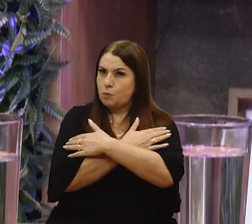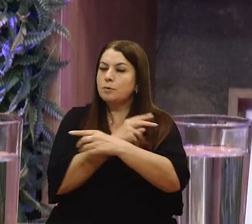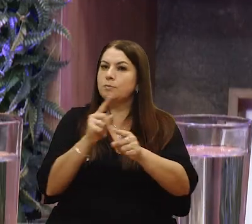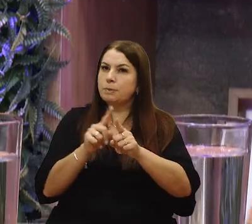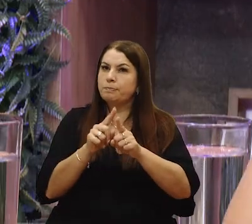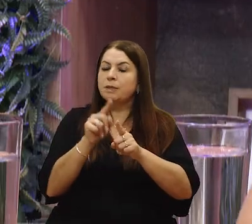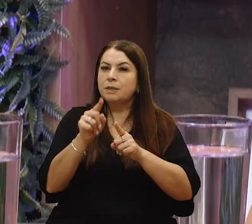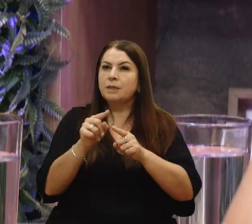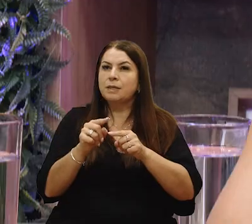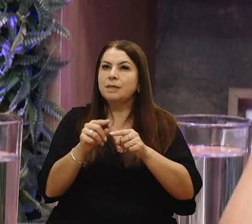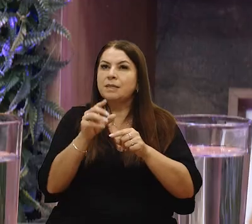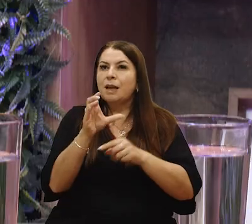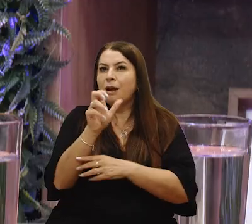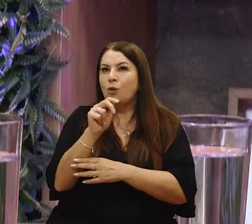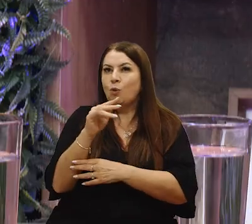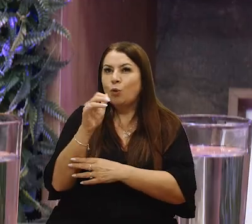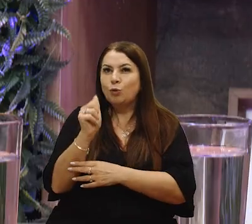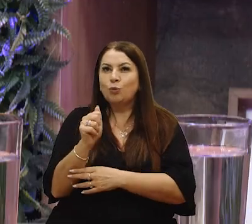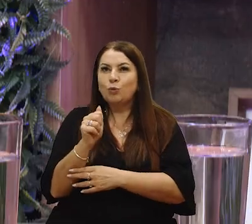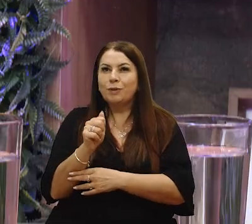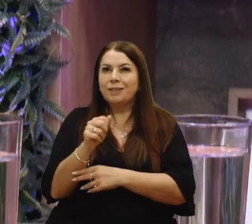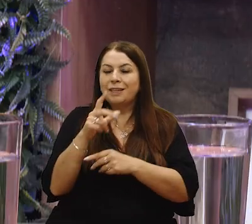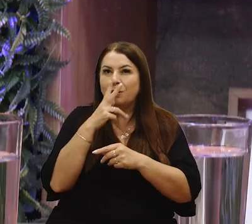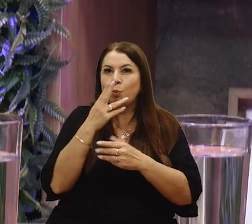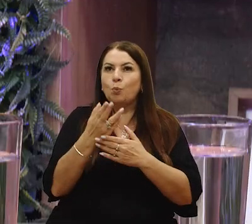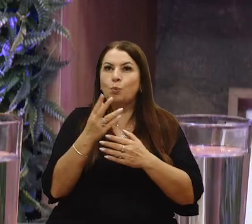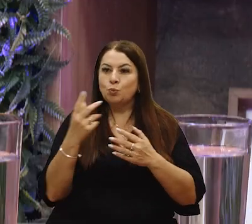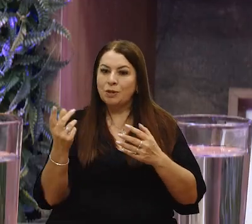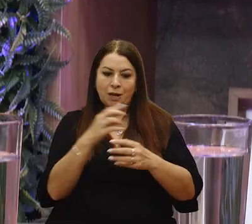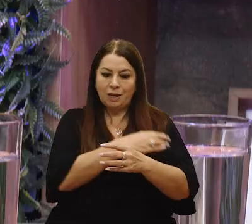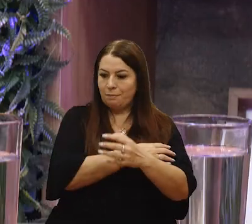um aspecto de celulite na região anterior das pernas, que não é